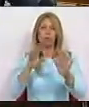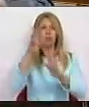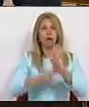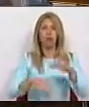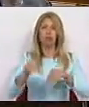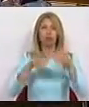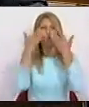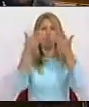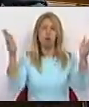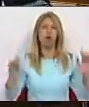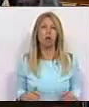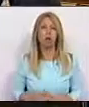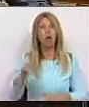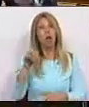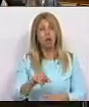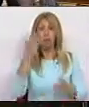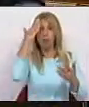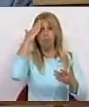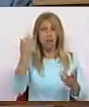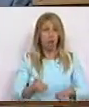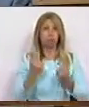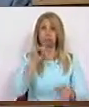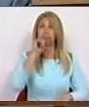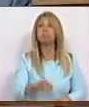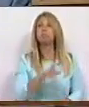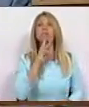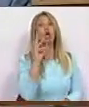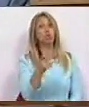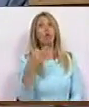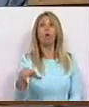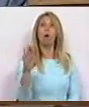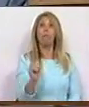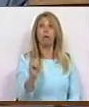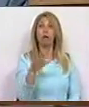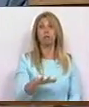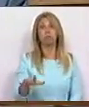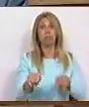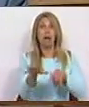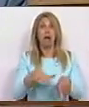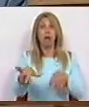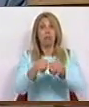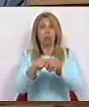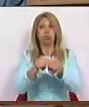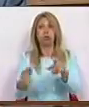e perante a incapacidade que têm de responder aos socialistas no terreno político.